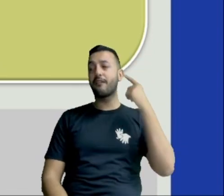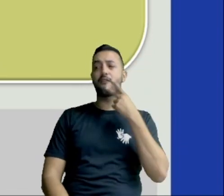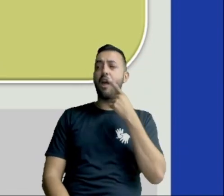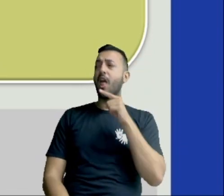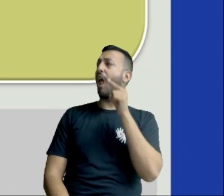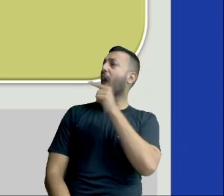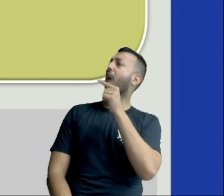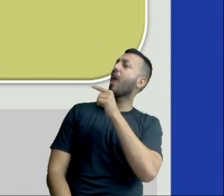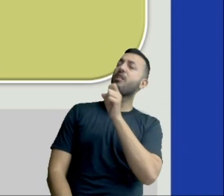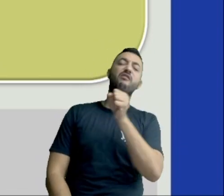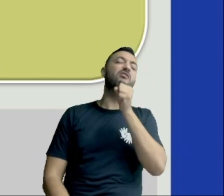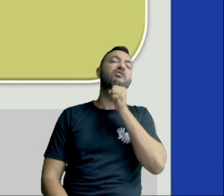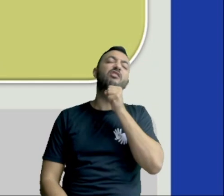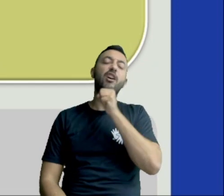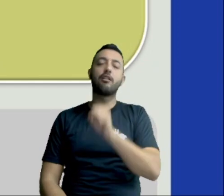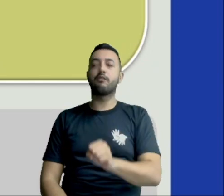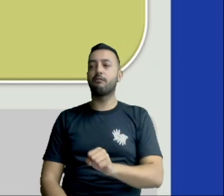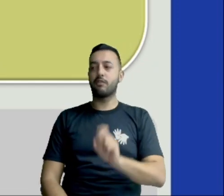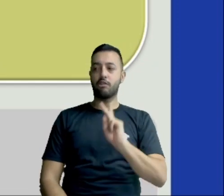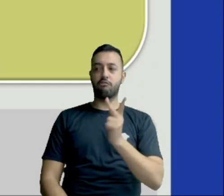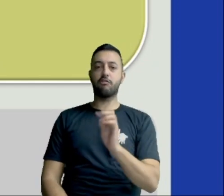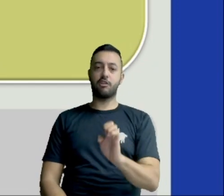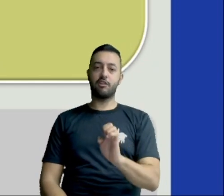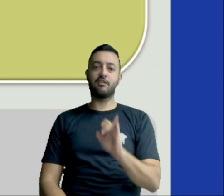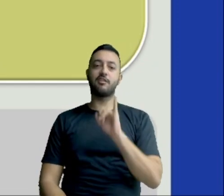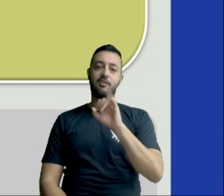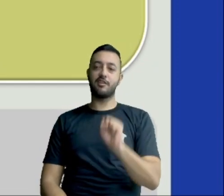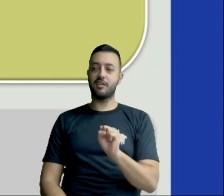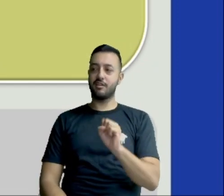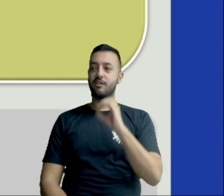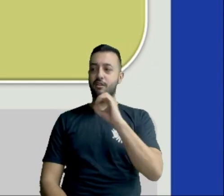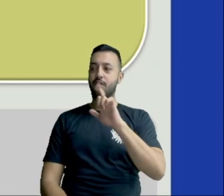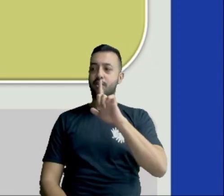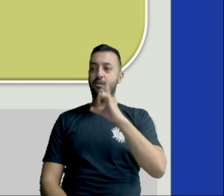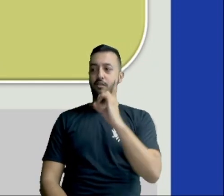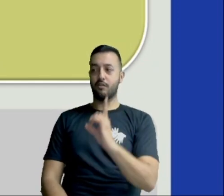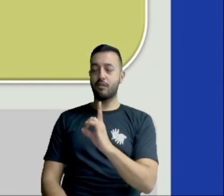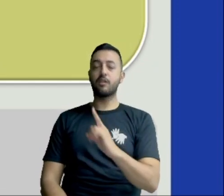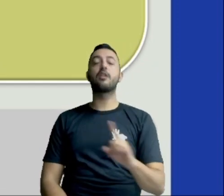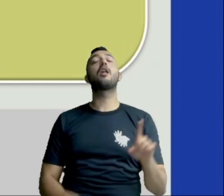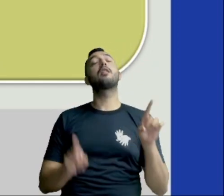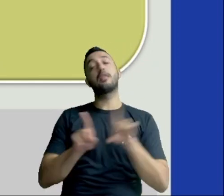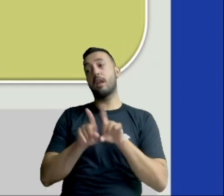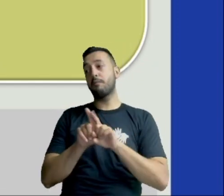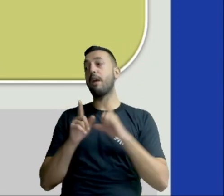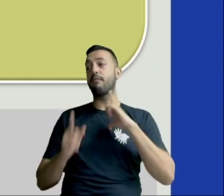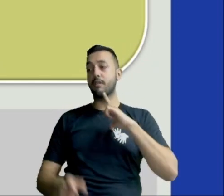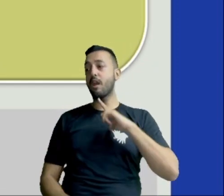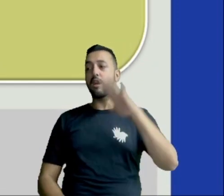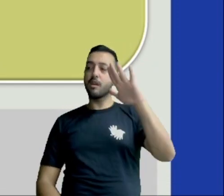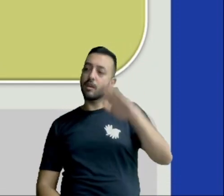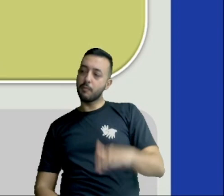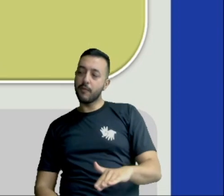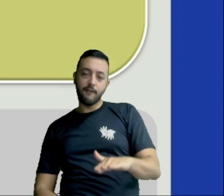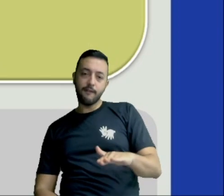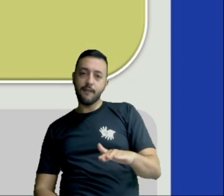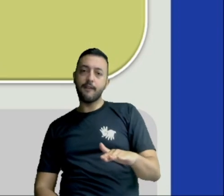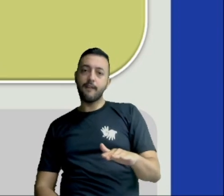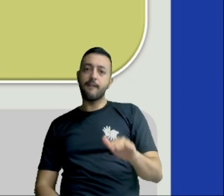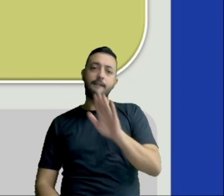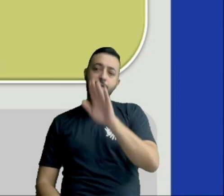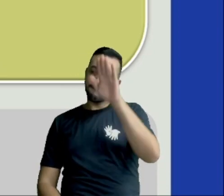Então, he is old. Agora, tem também a expressão infantil,